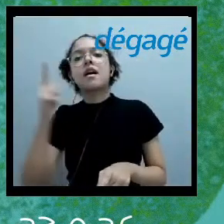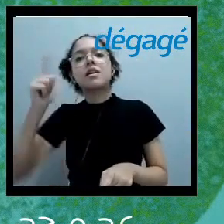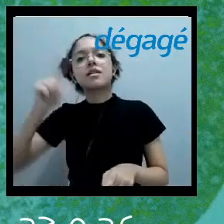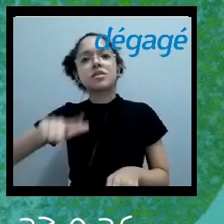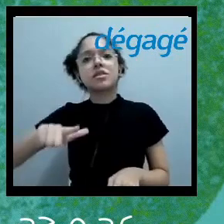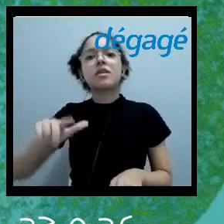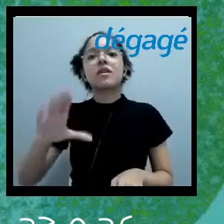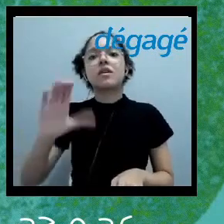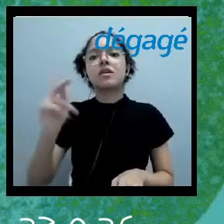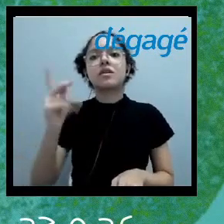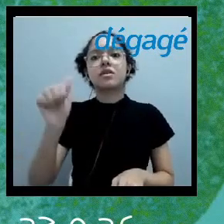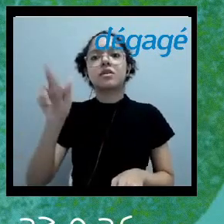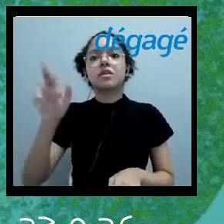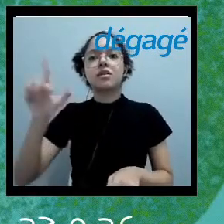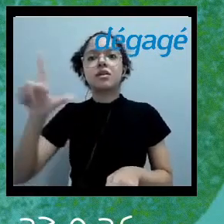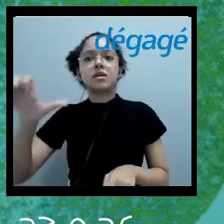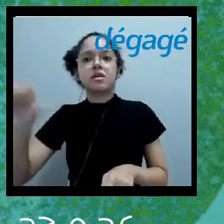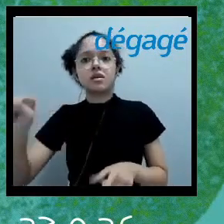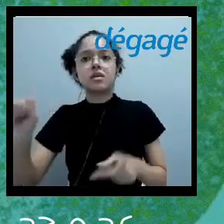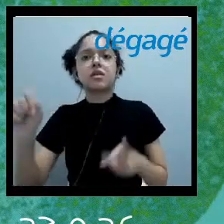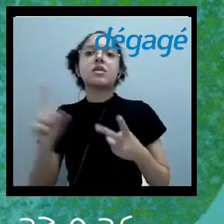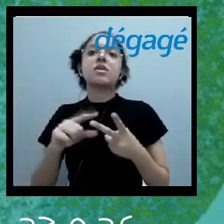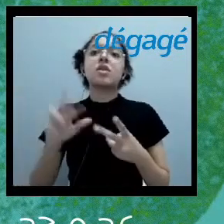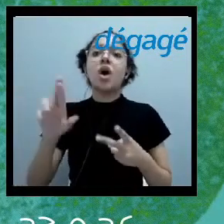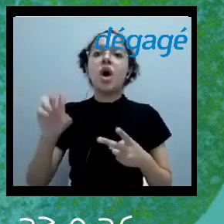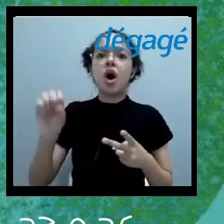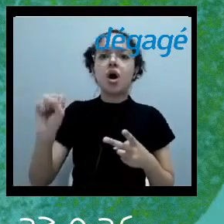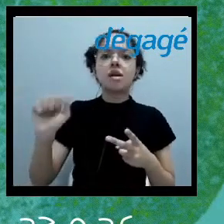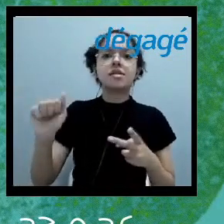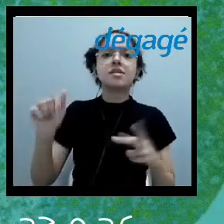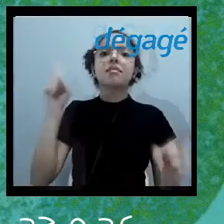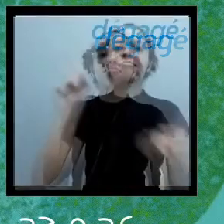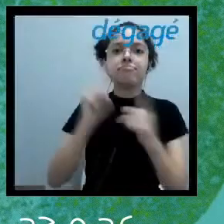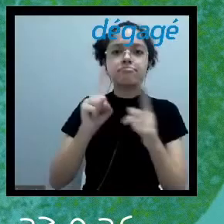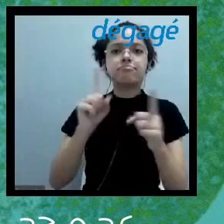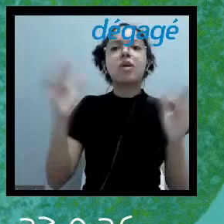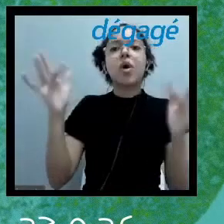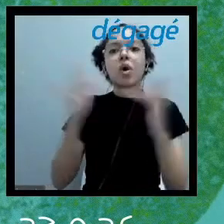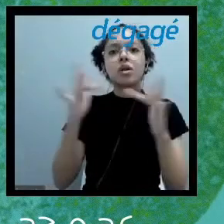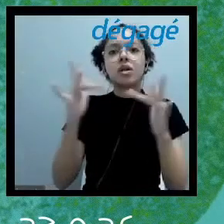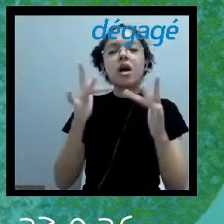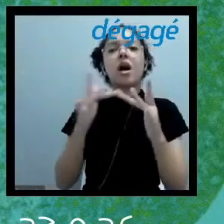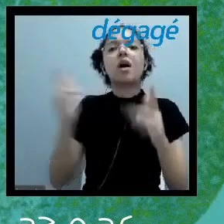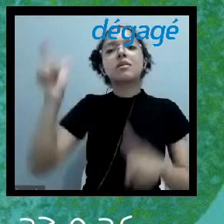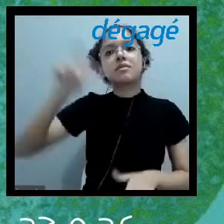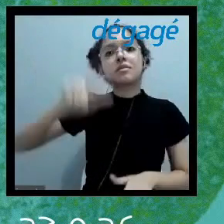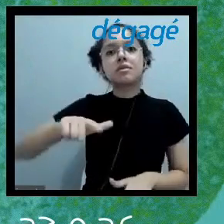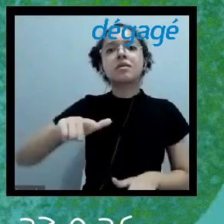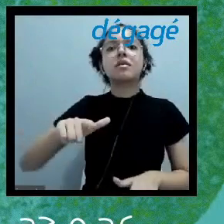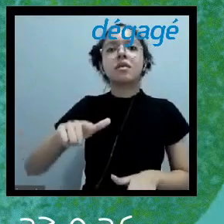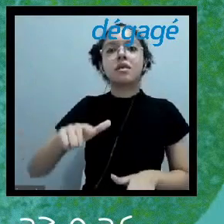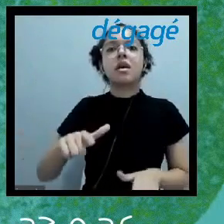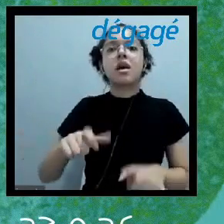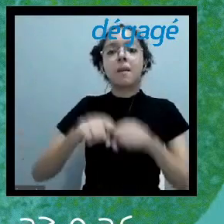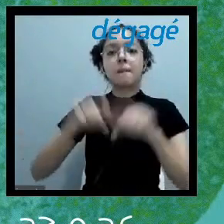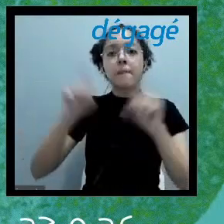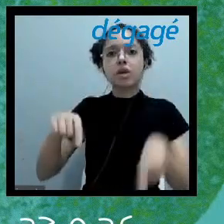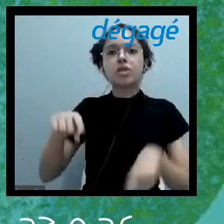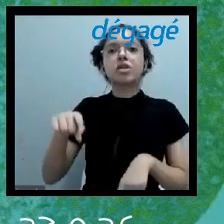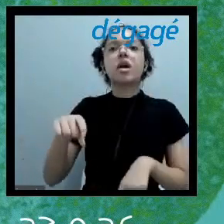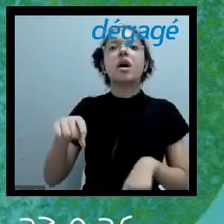da Rosa. Então, é um salto muito grande que o Boca Rica dá com esse